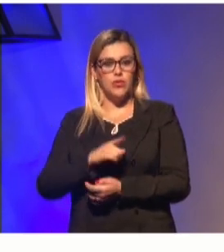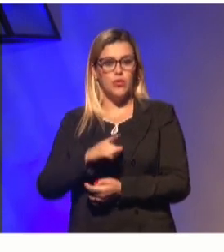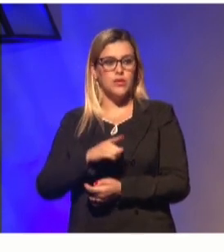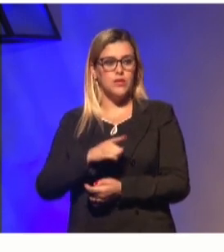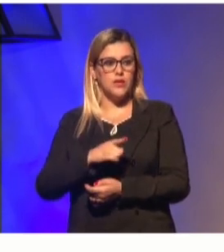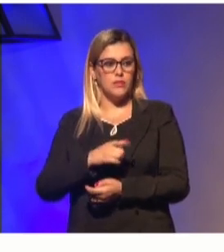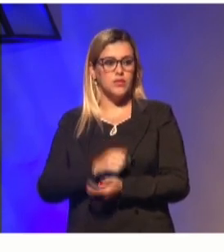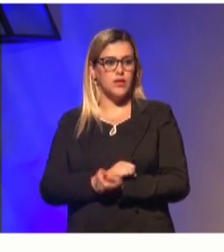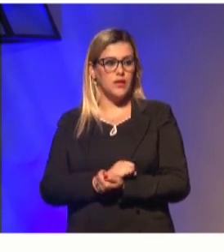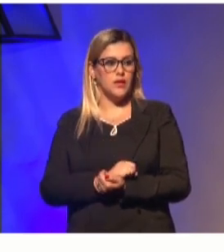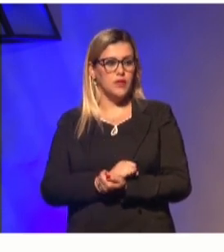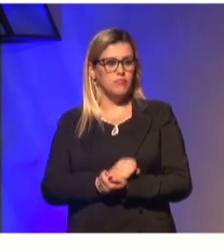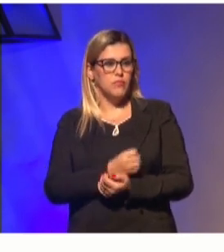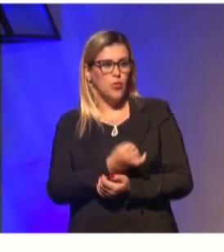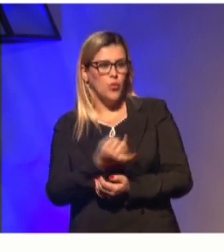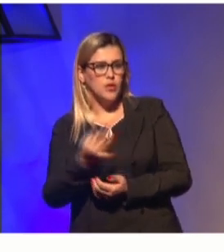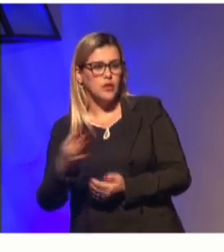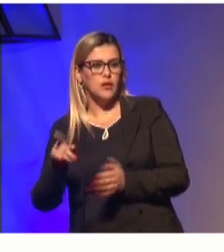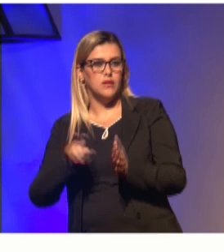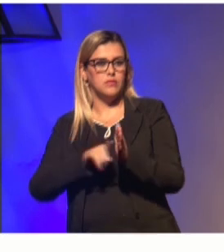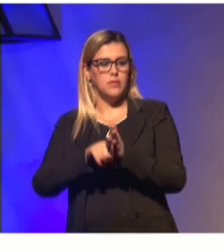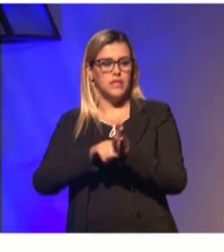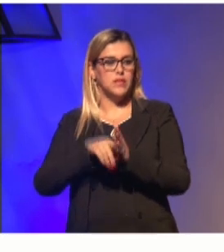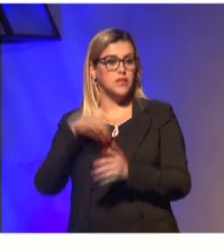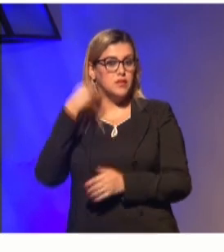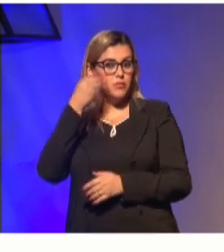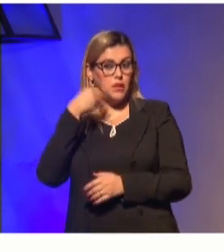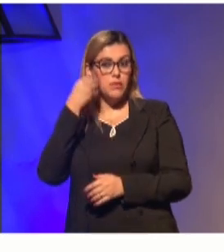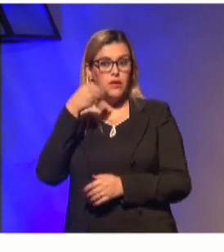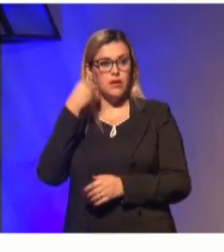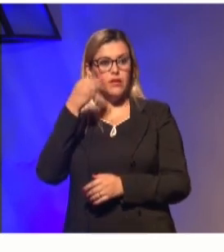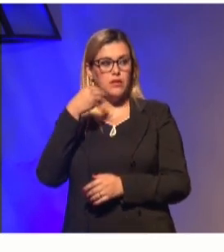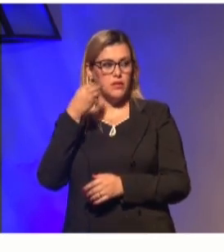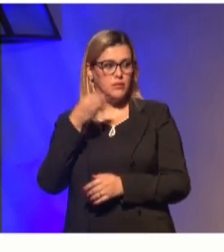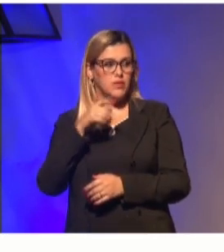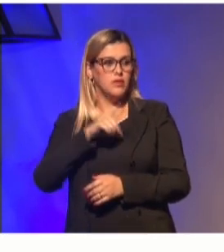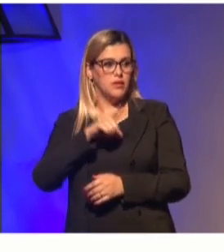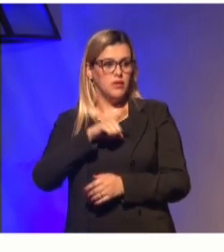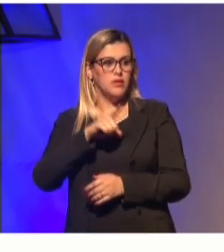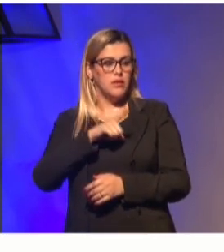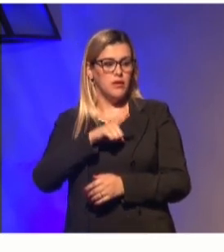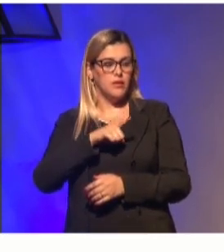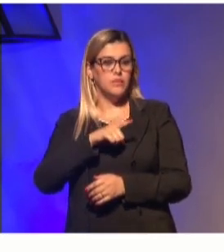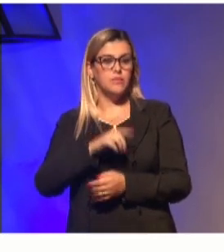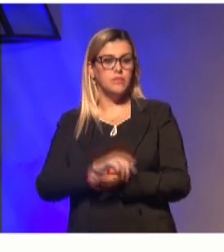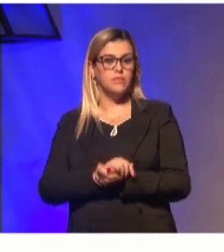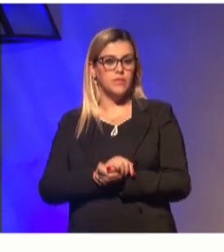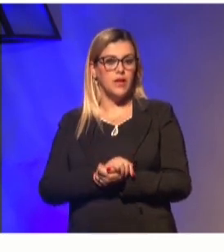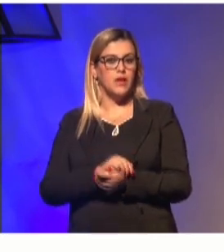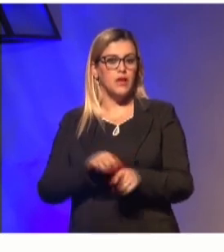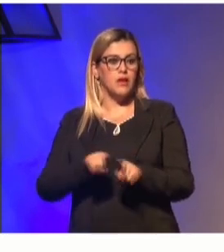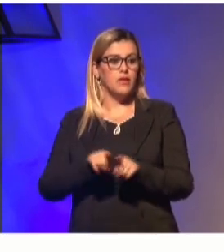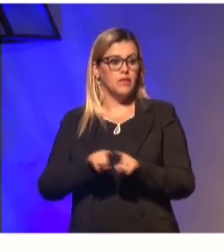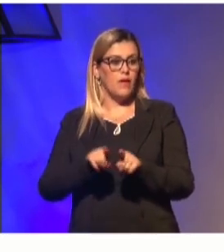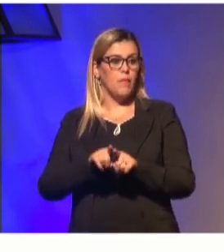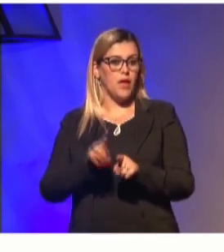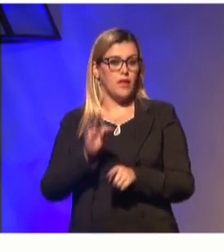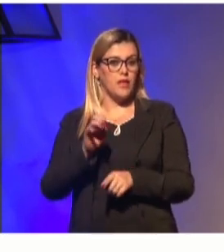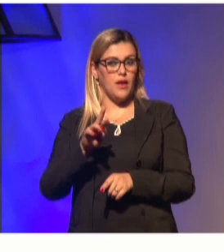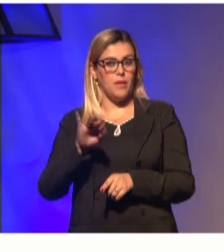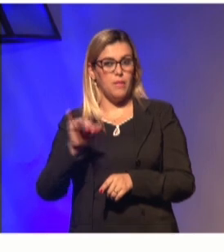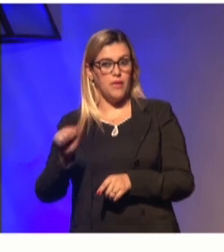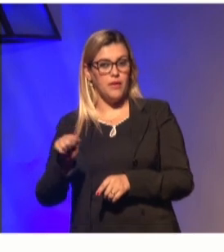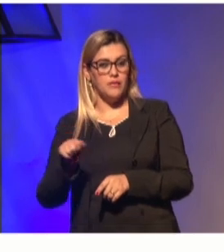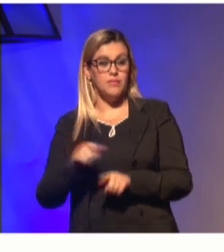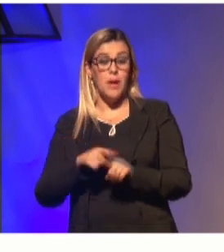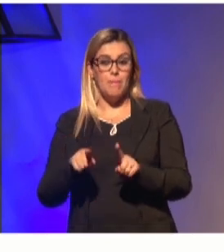número de estudos em pesquisa experimental. Isso é muito bem estabelecido na literatura, com uma grande janela terapêutica, porém, a gente